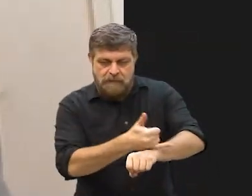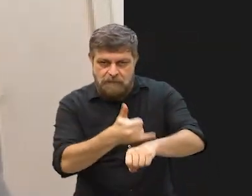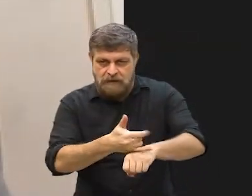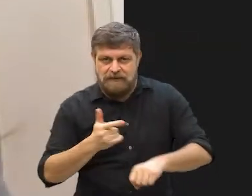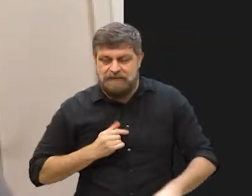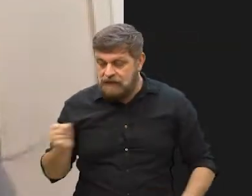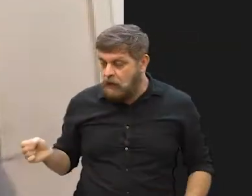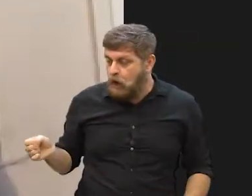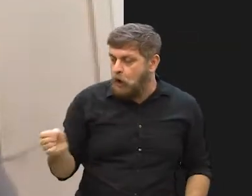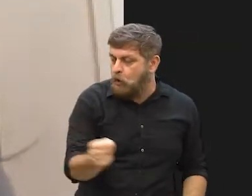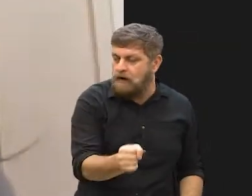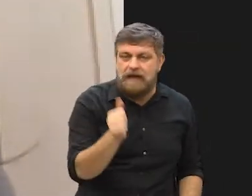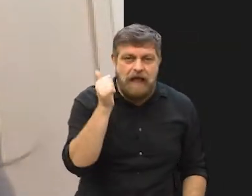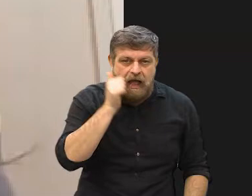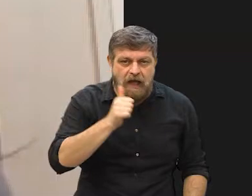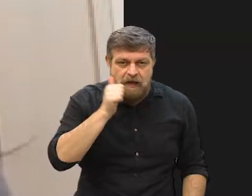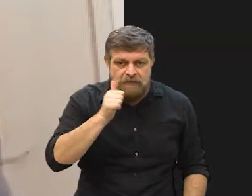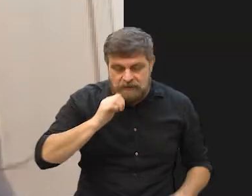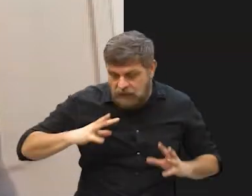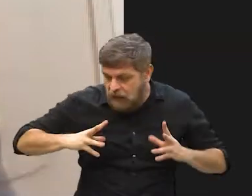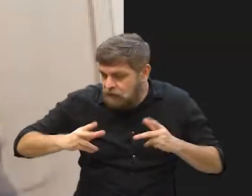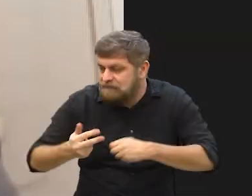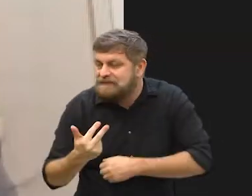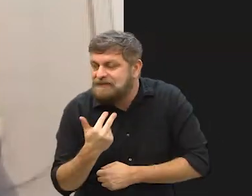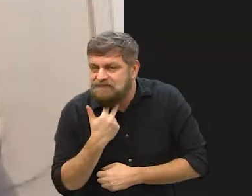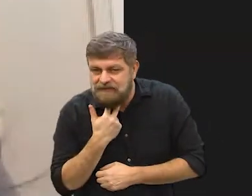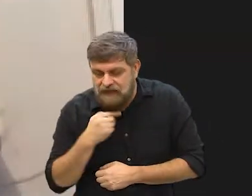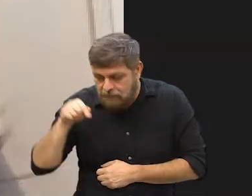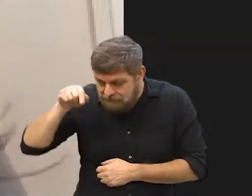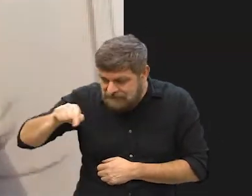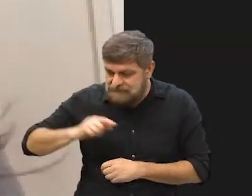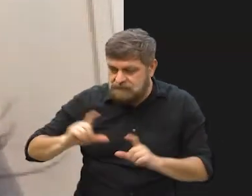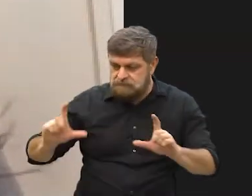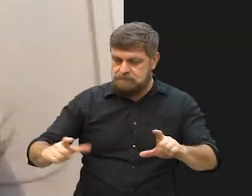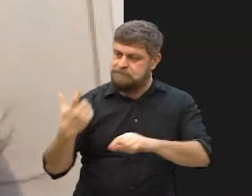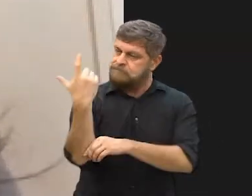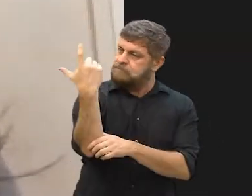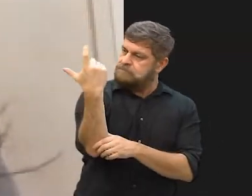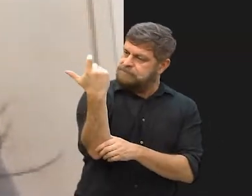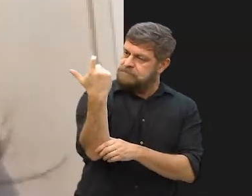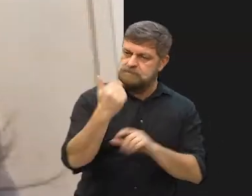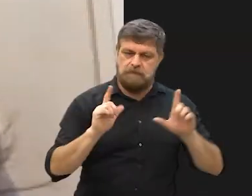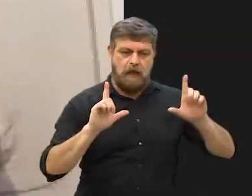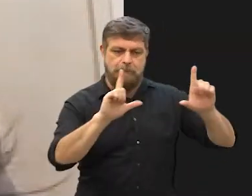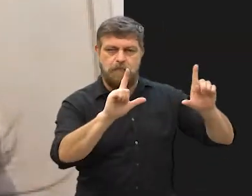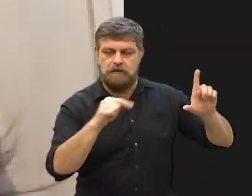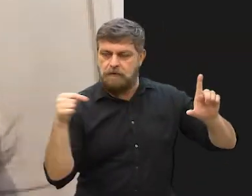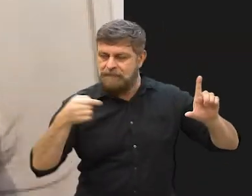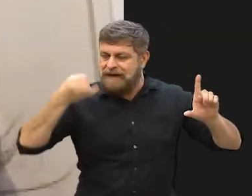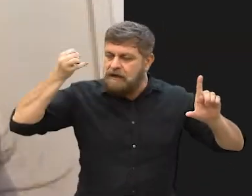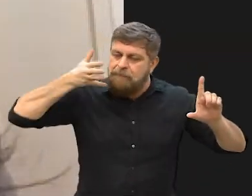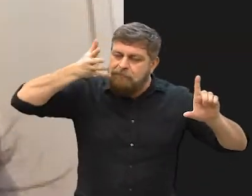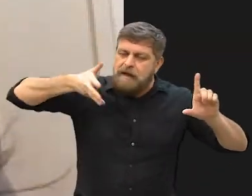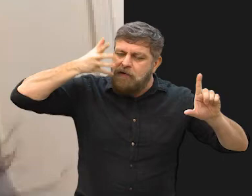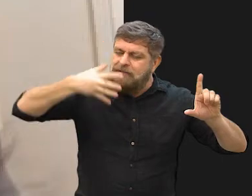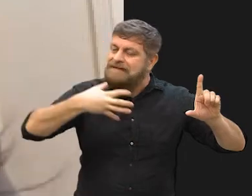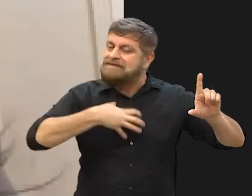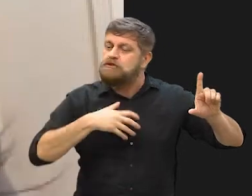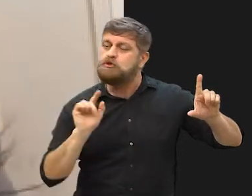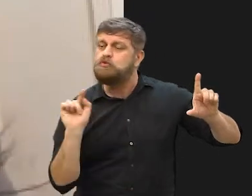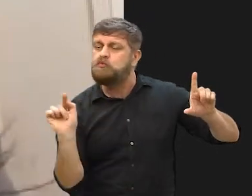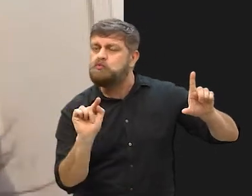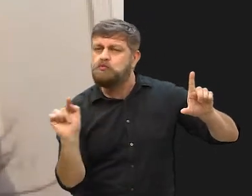das meninas, a gente nem sempre consegue levar todas, que participaram desse projeto para falar o que